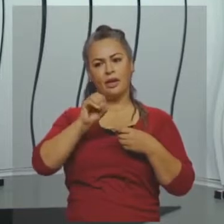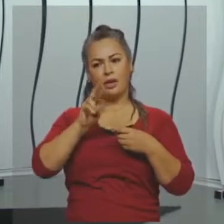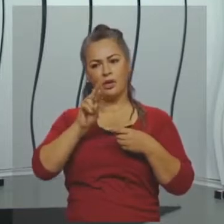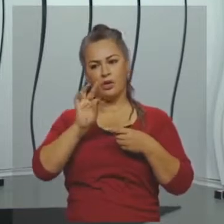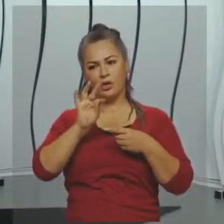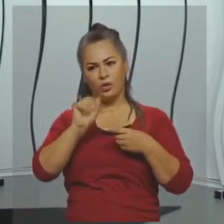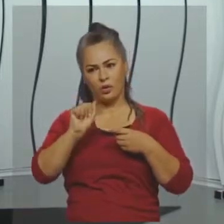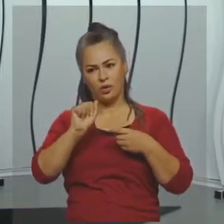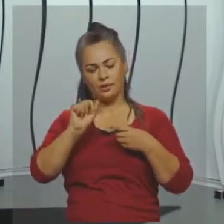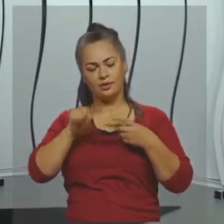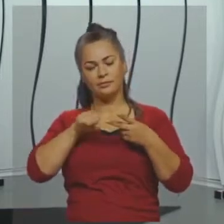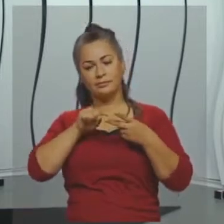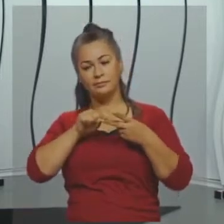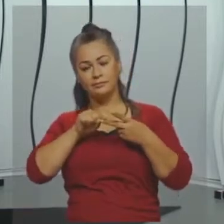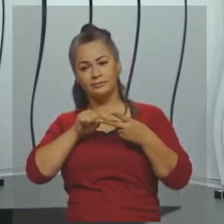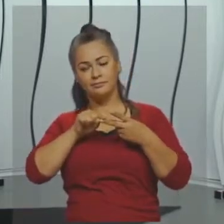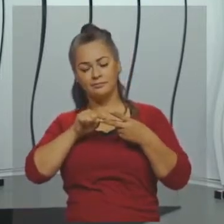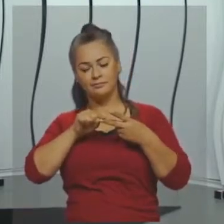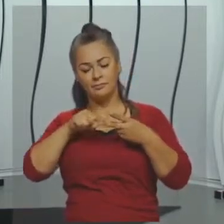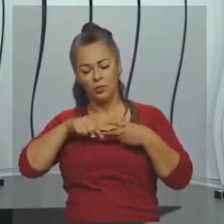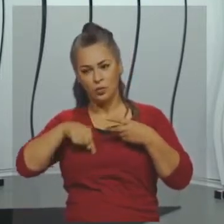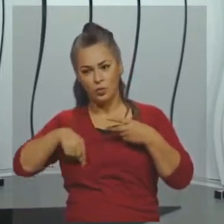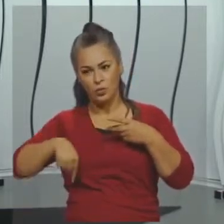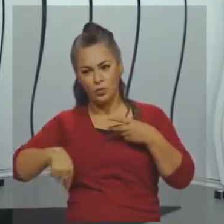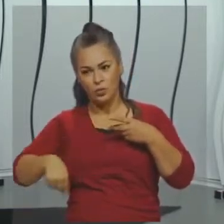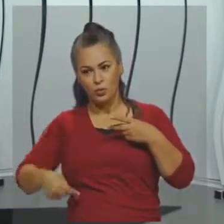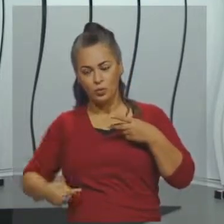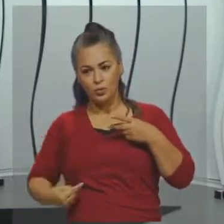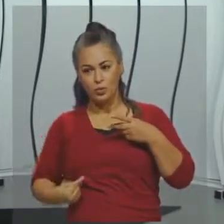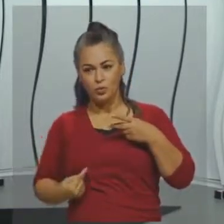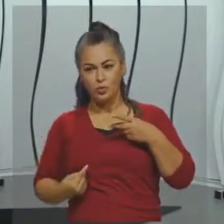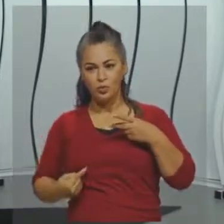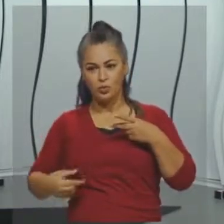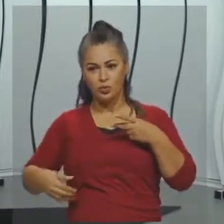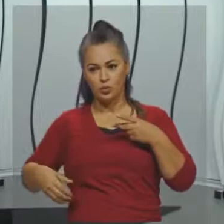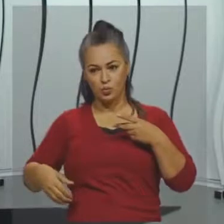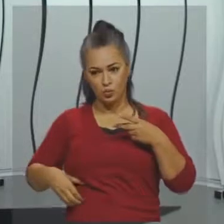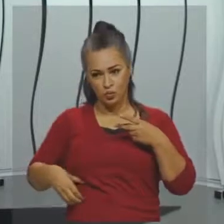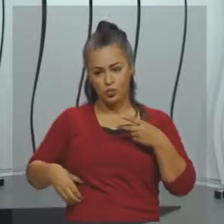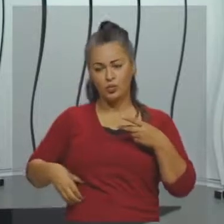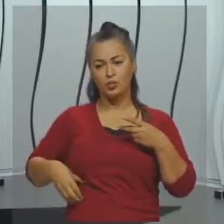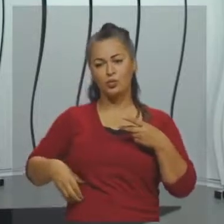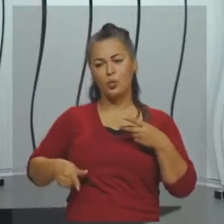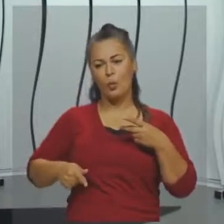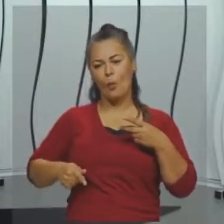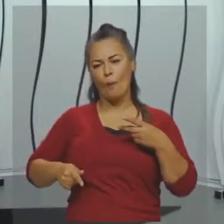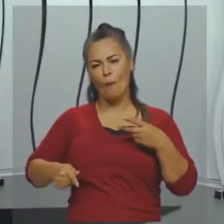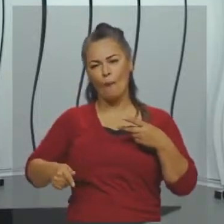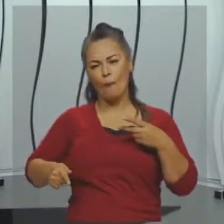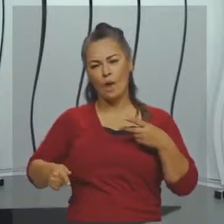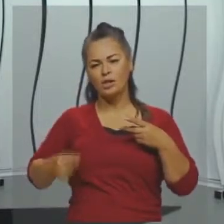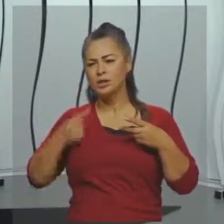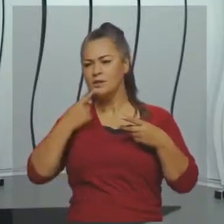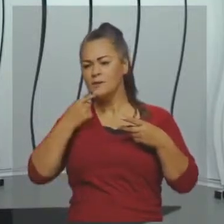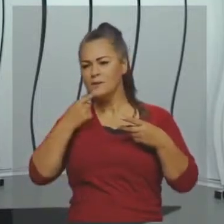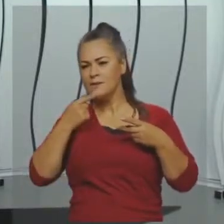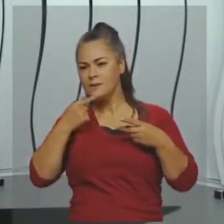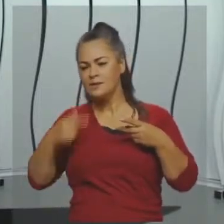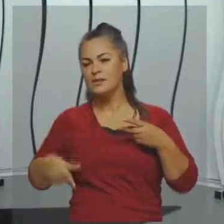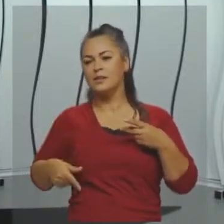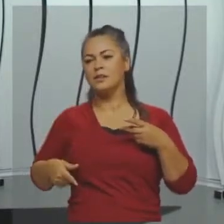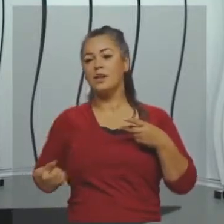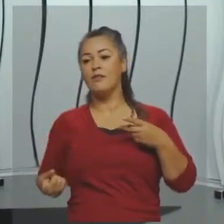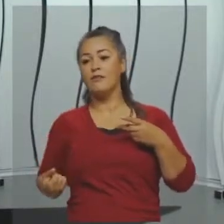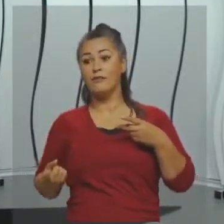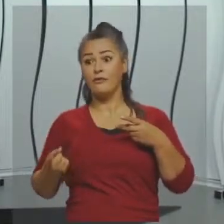para a artéria renal, entra nos rins, esses rins filtram o sangue, sai desses rins através